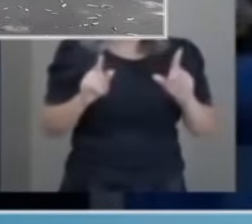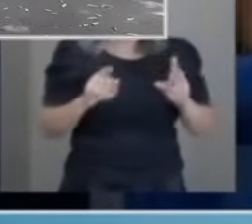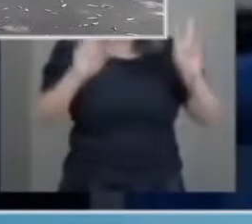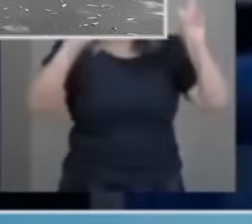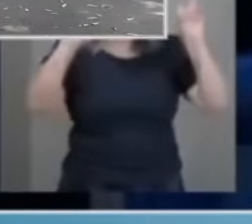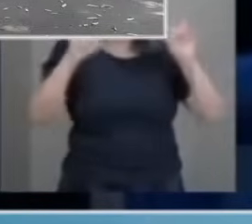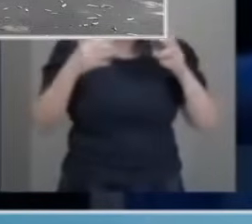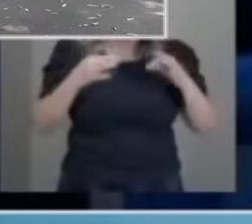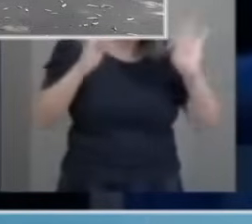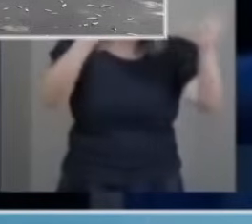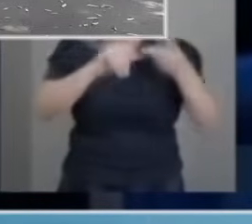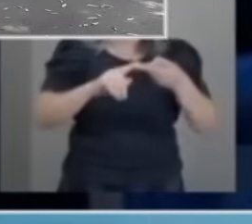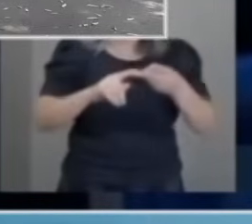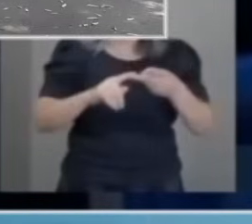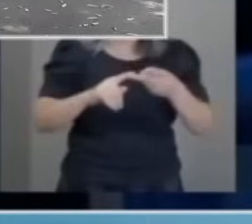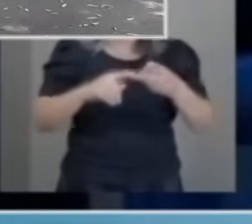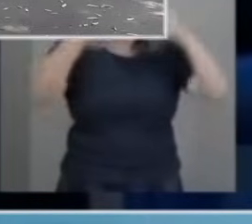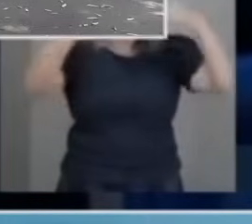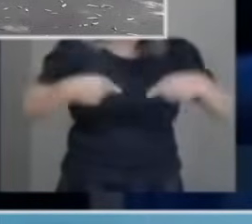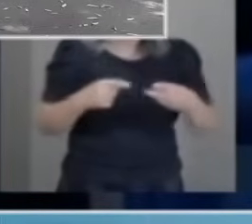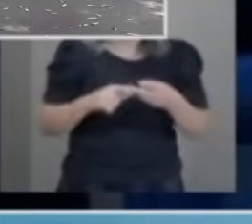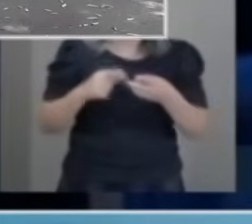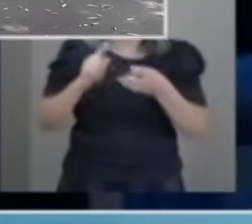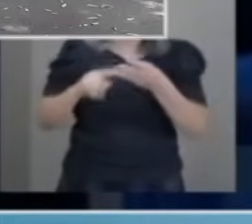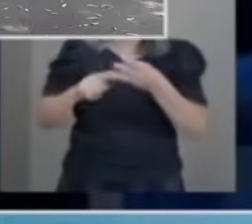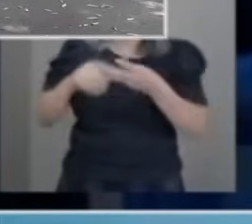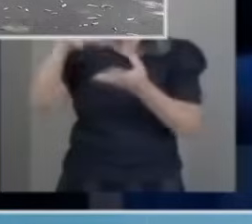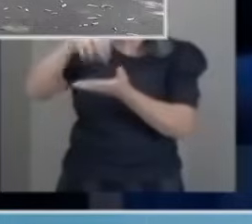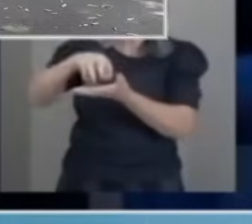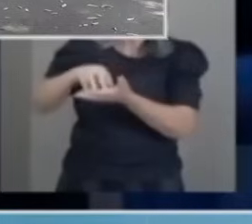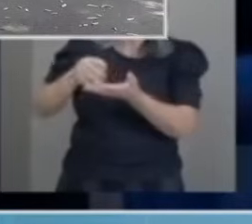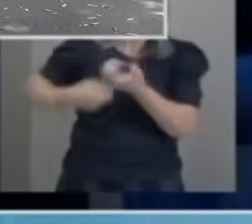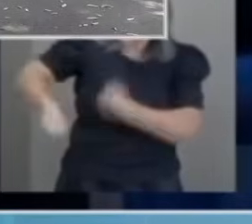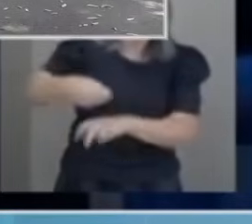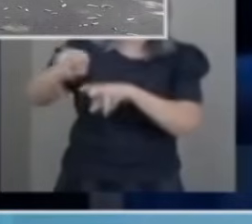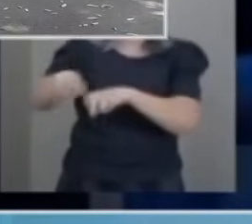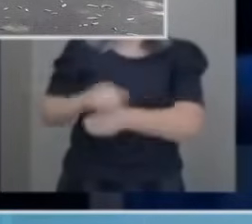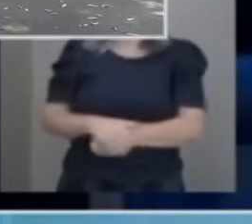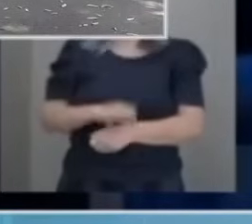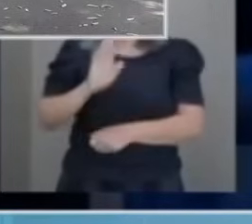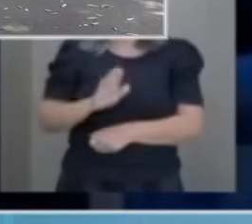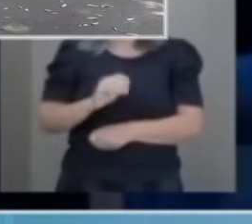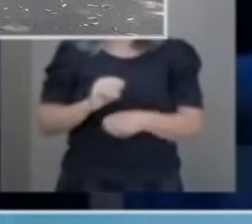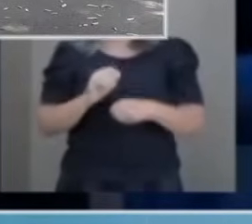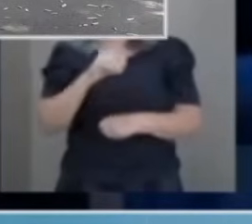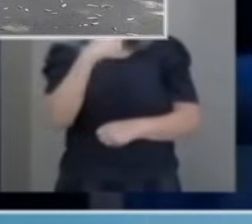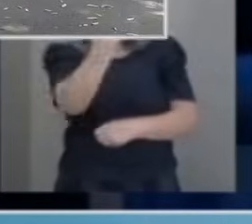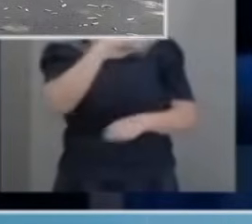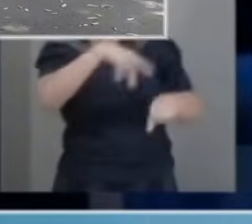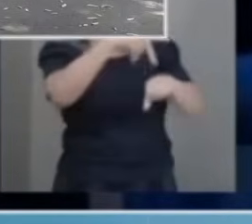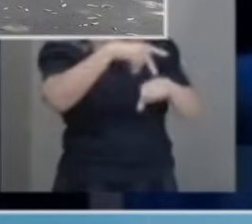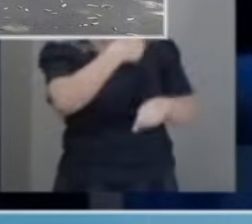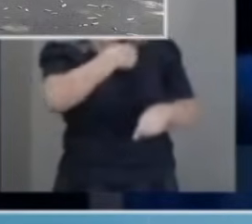meu caro Thiago, ouvinte, espectadores, internautas da Jovem Pan, como eu disse, né? E inclusive isso foi tuitado pelo senador Rogério Marinho,